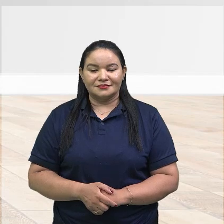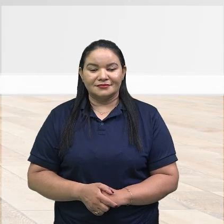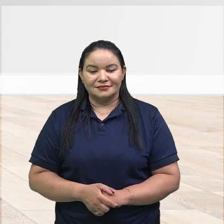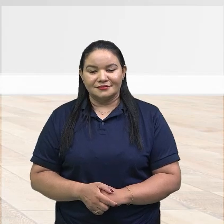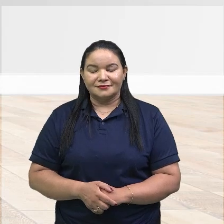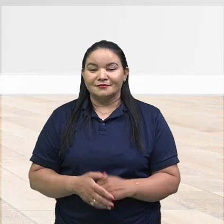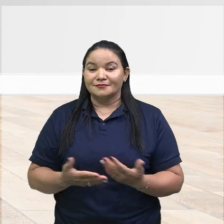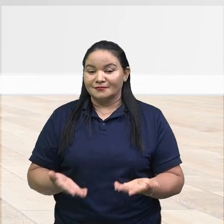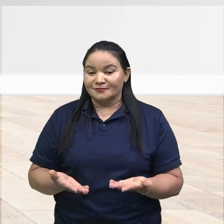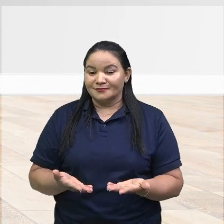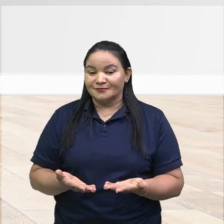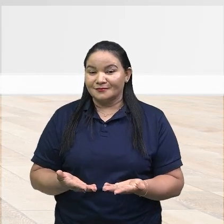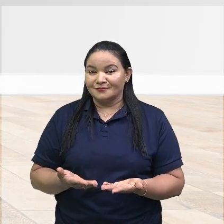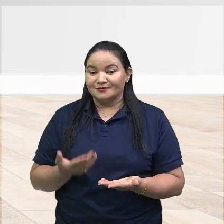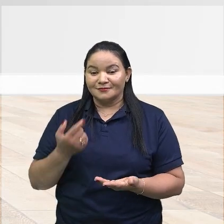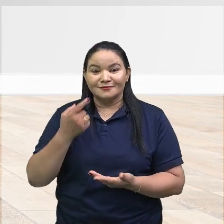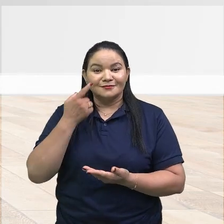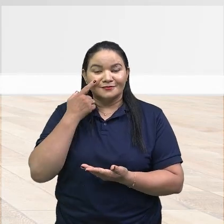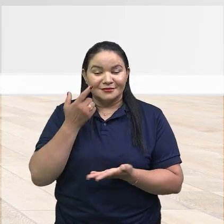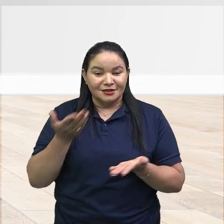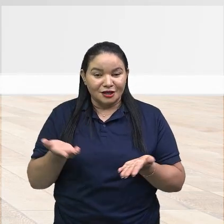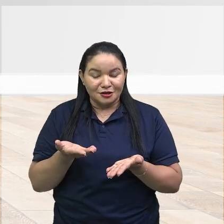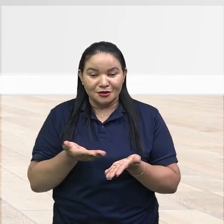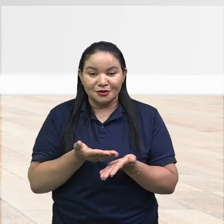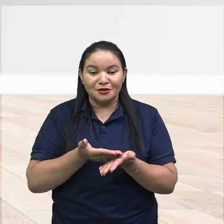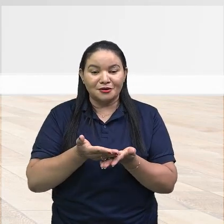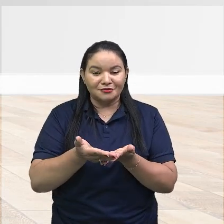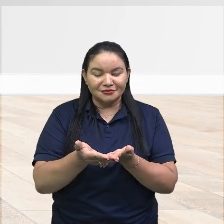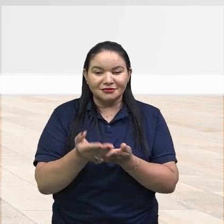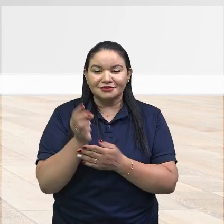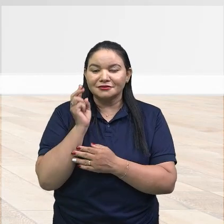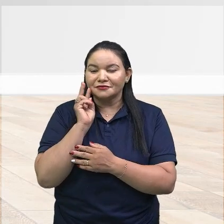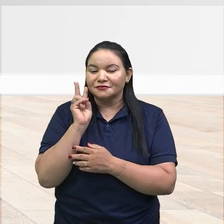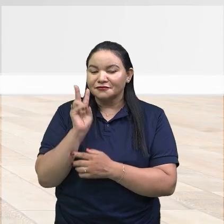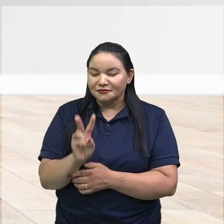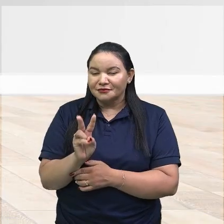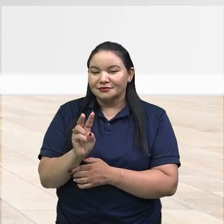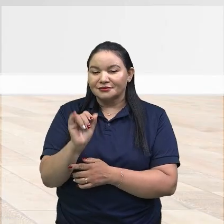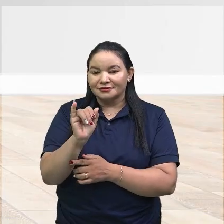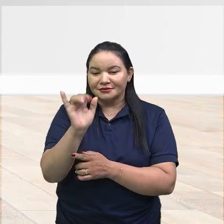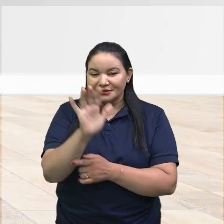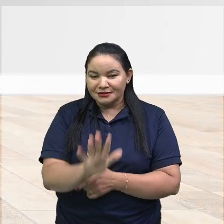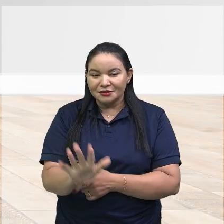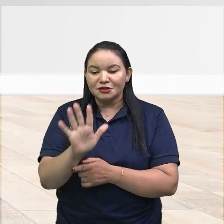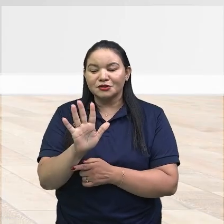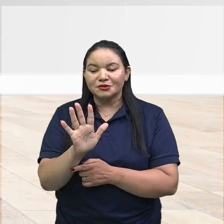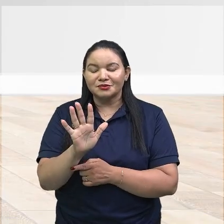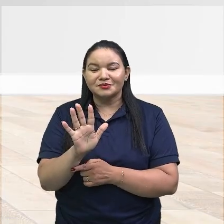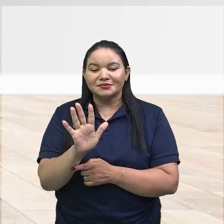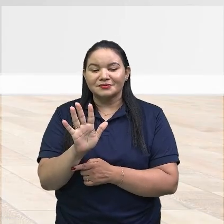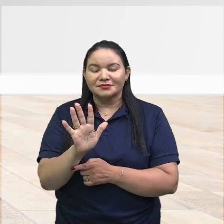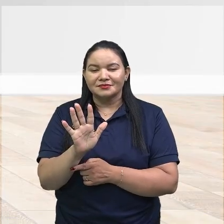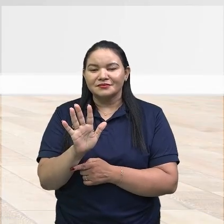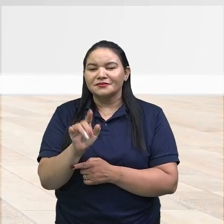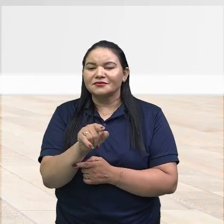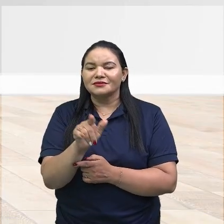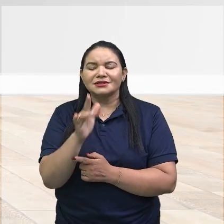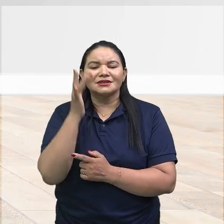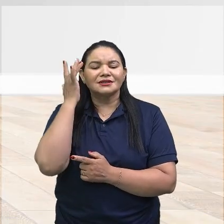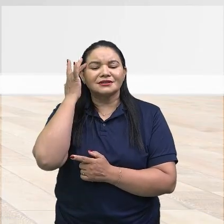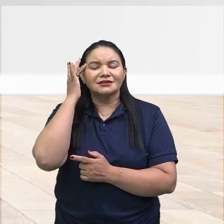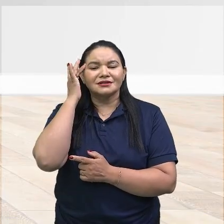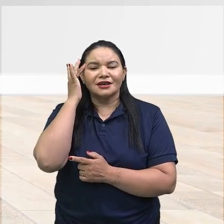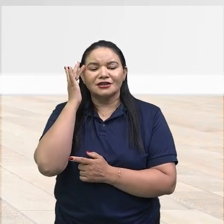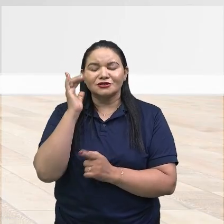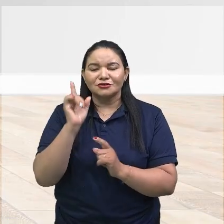Olha aí, vamos começar já observando essas imagens. Vocês acham que essas